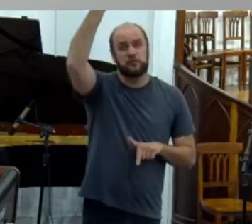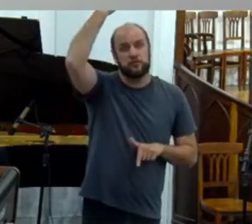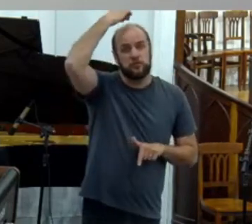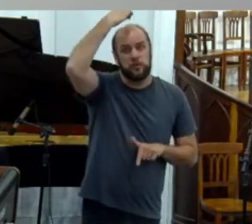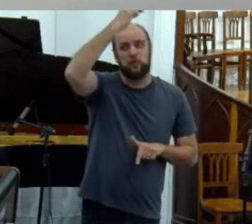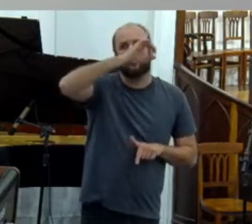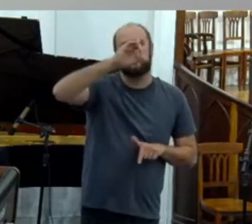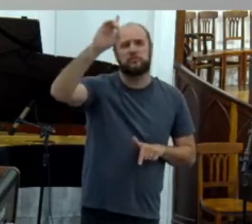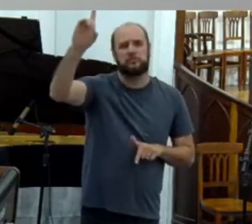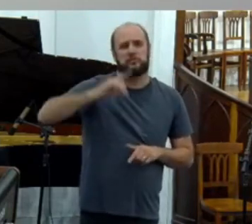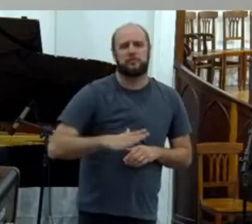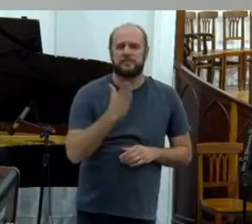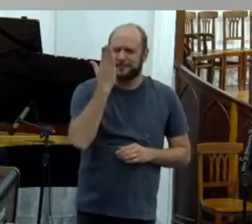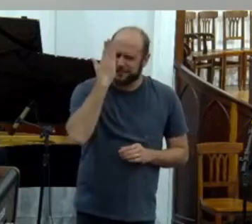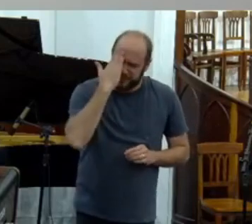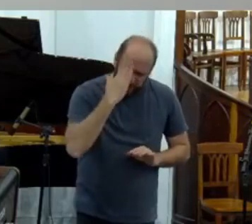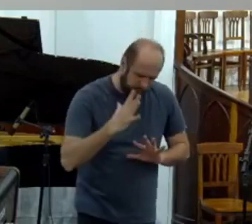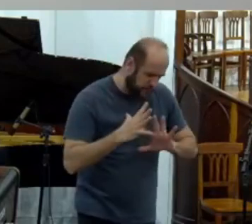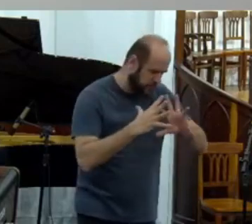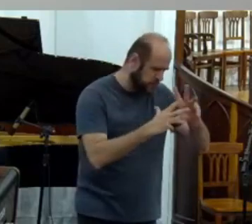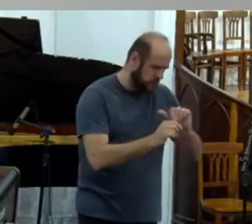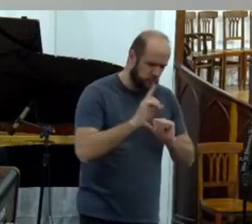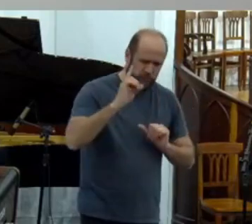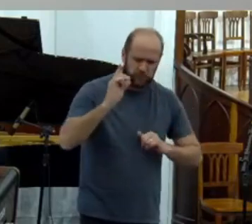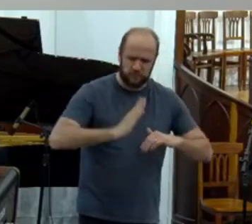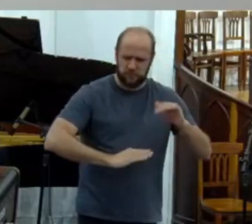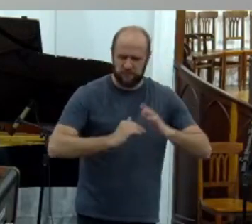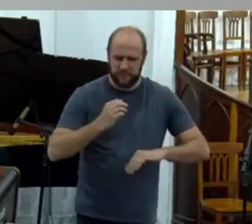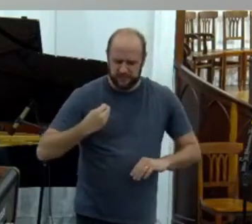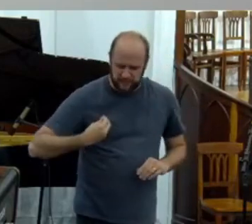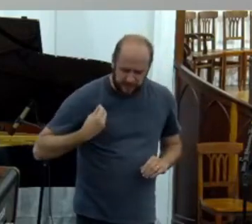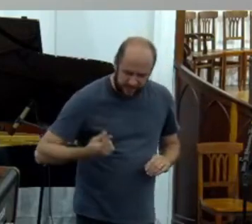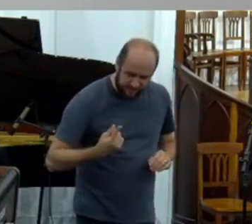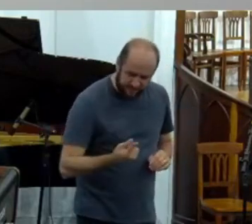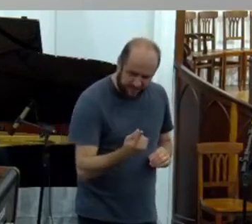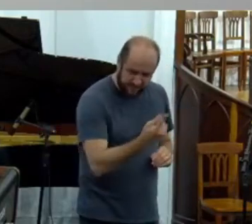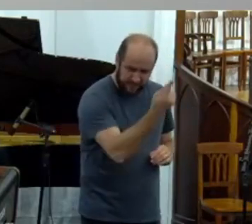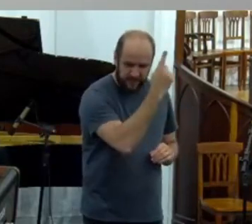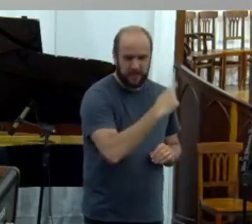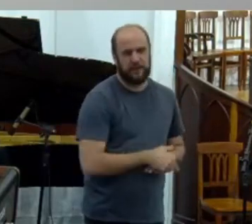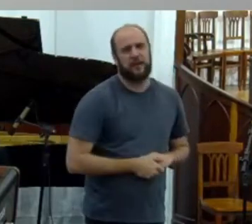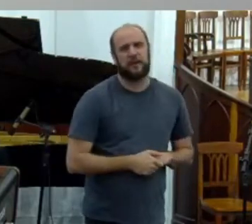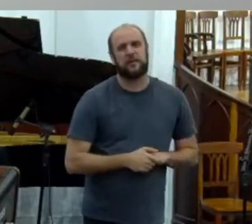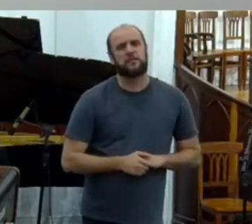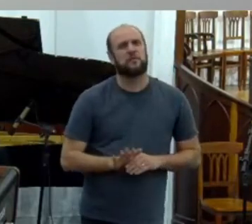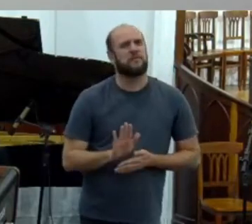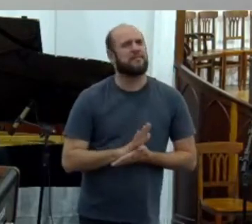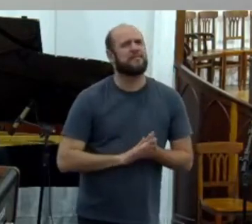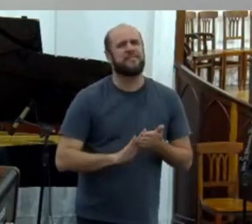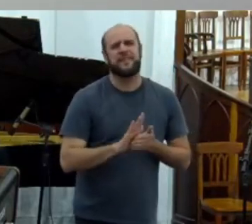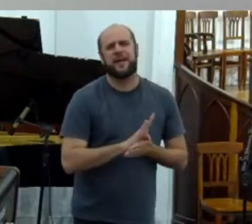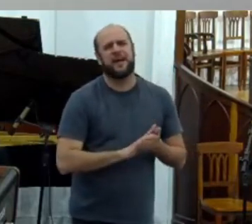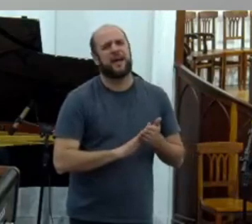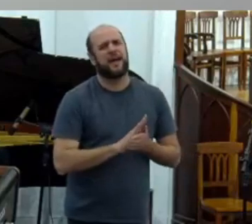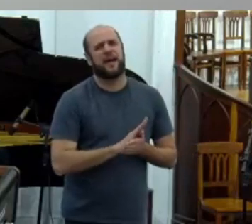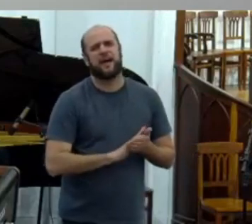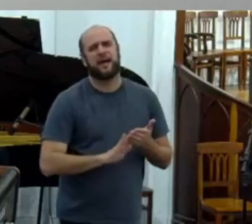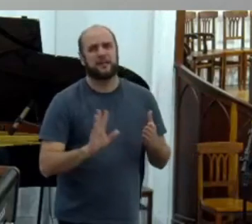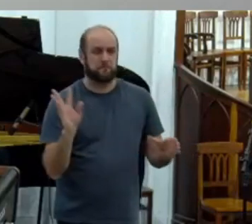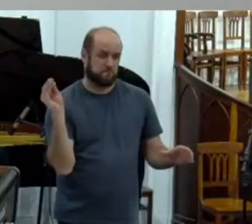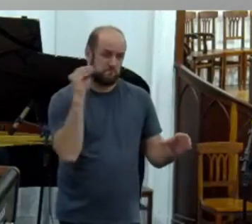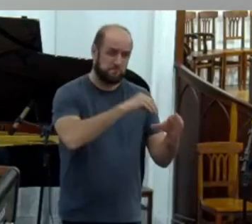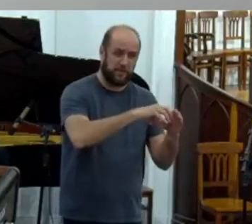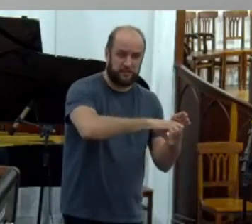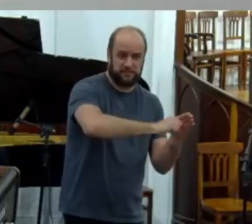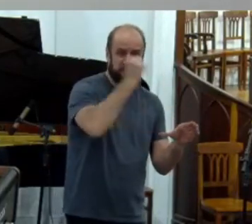Deus. Sei que tudo o que Deus faz durará para eternamente, sem que nada possa ser acrescentado nem